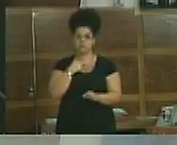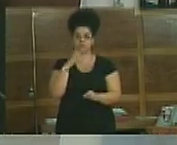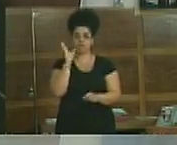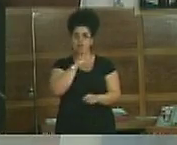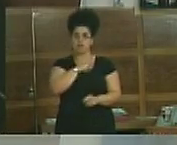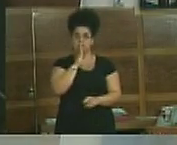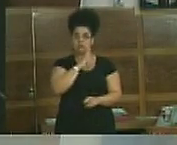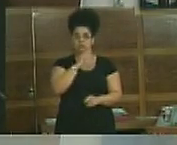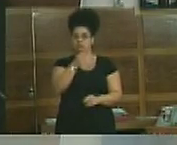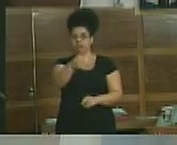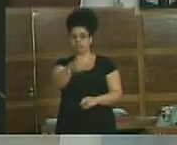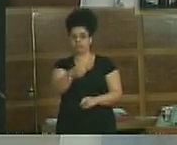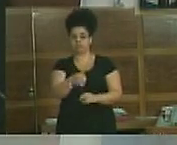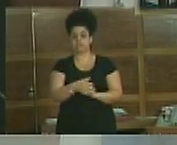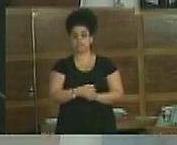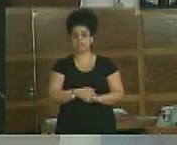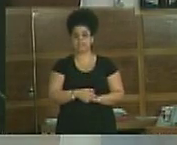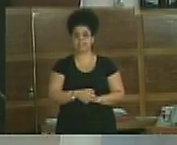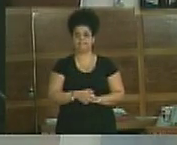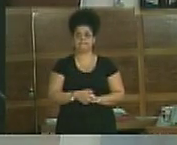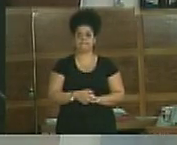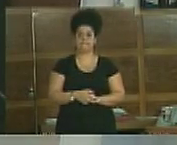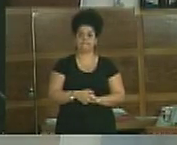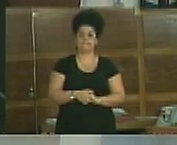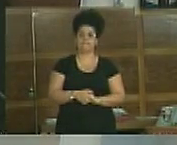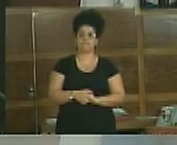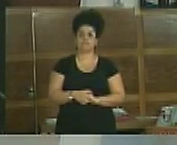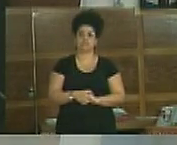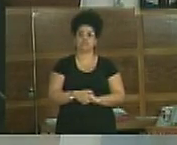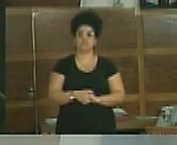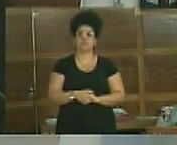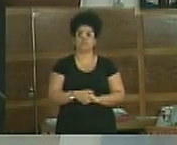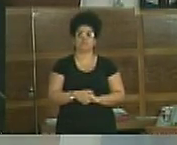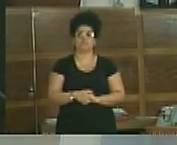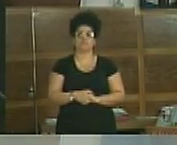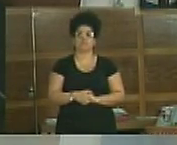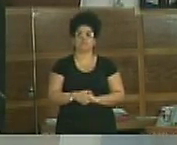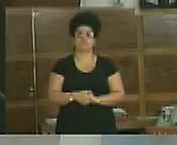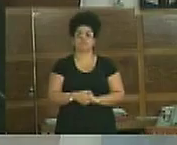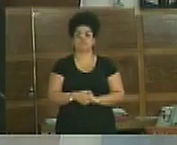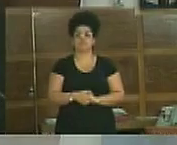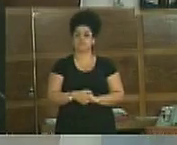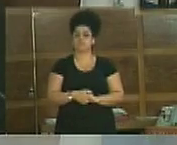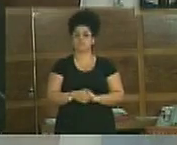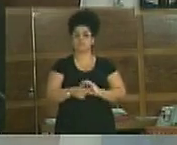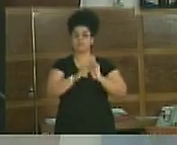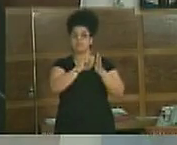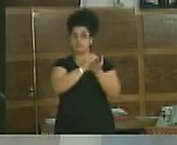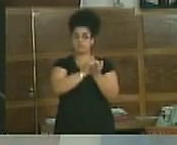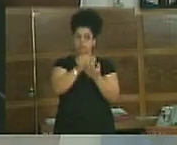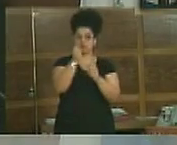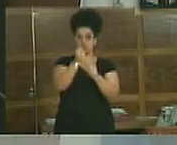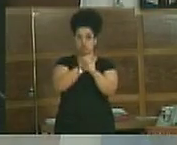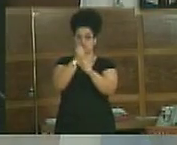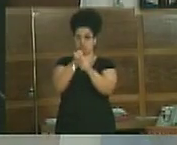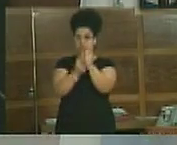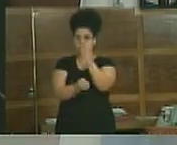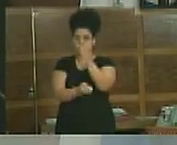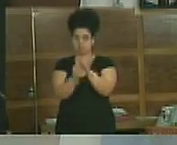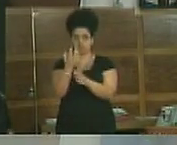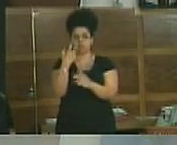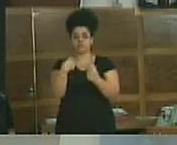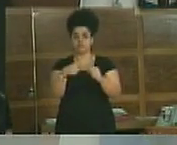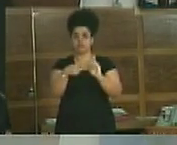o que tem que ser feito para que chegue a construção, começar a construção da obra, nós vamos fazer,